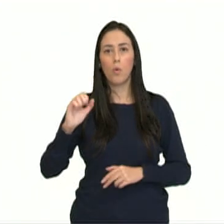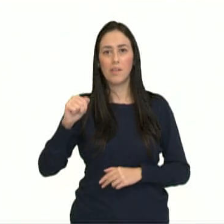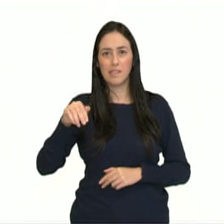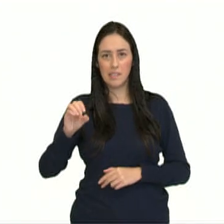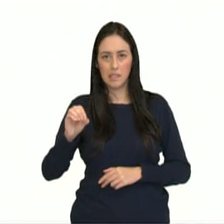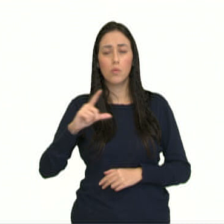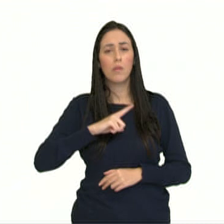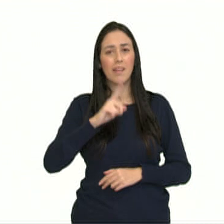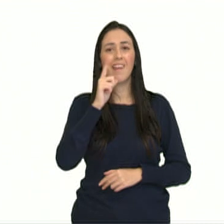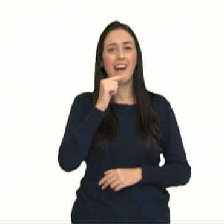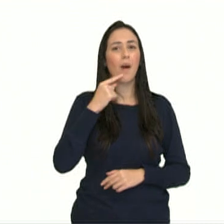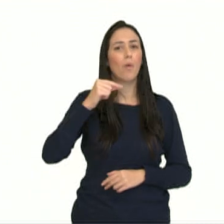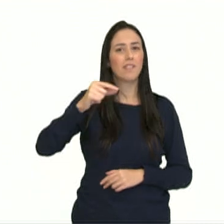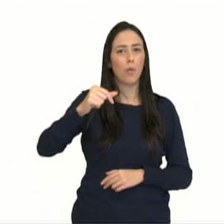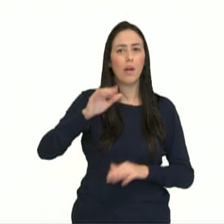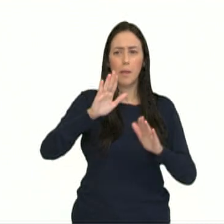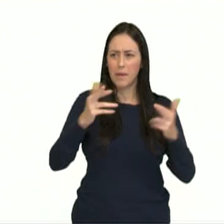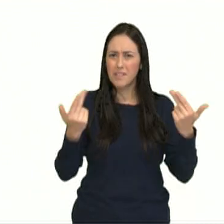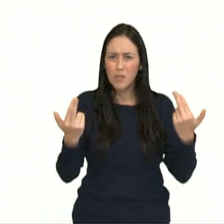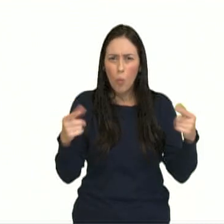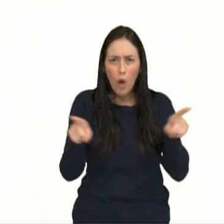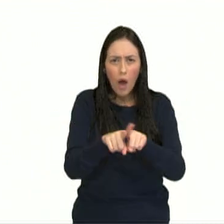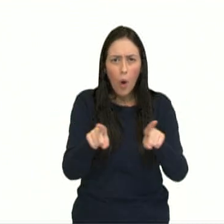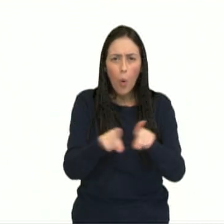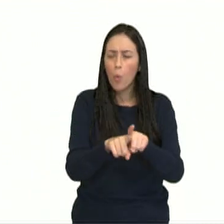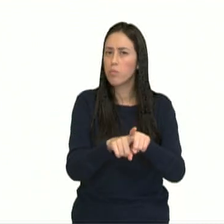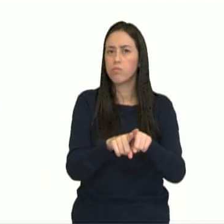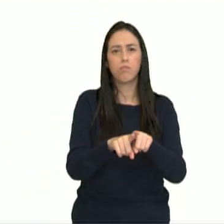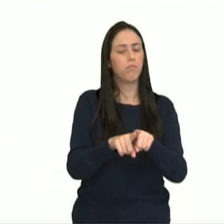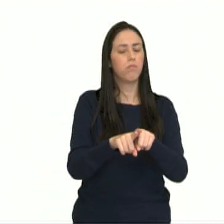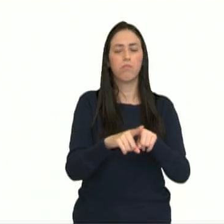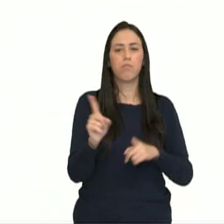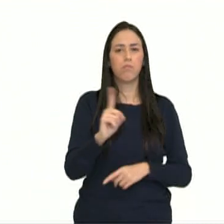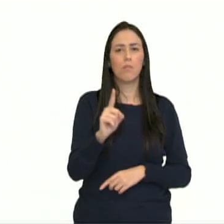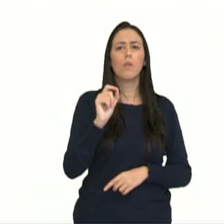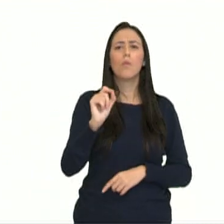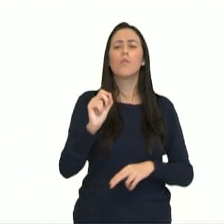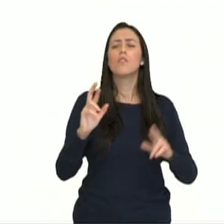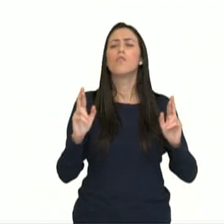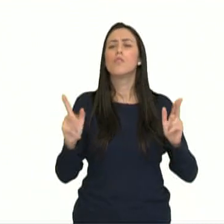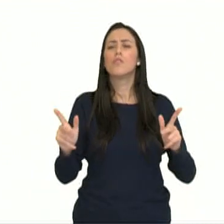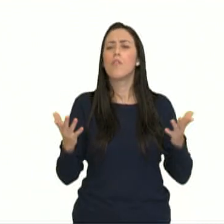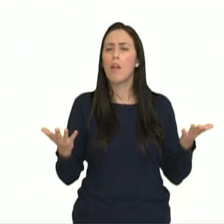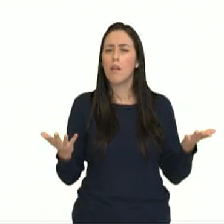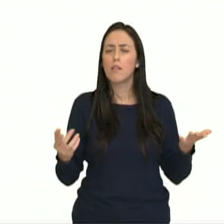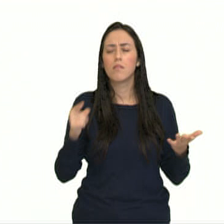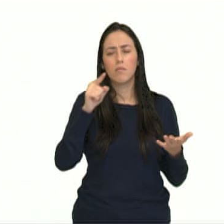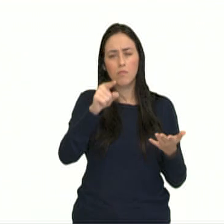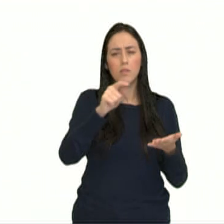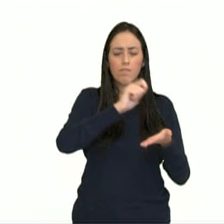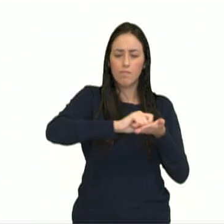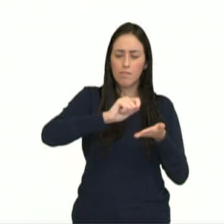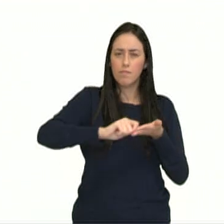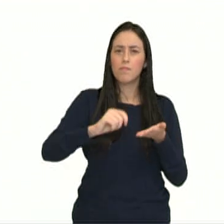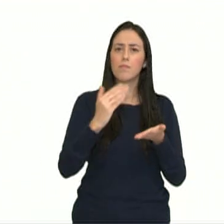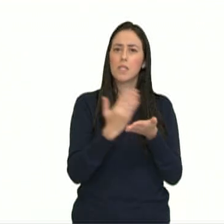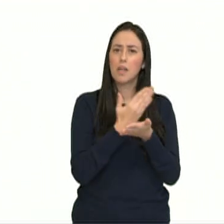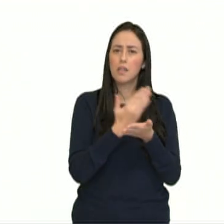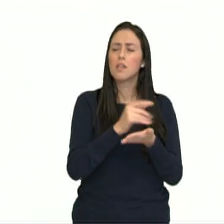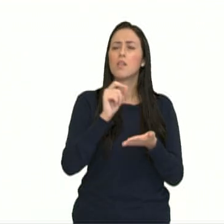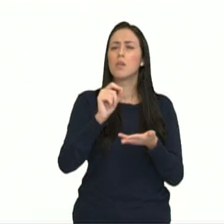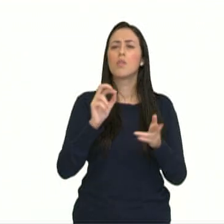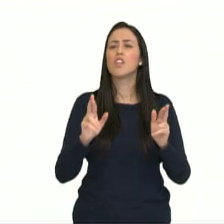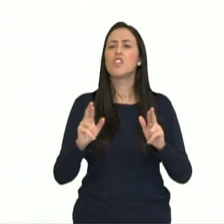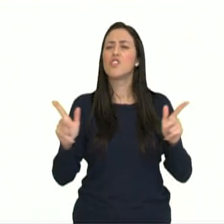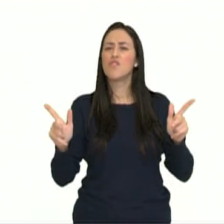água salgada, não são a mesma coisa. Então, qual é a diferença entre eles? Quero que você coloque aí no teu caderno agora, qual que é a